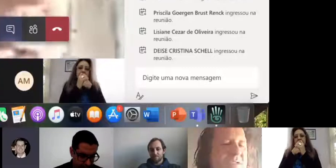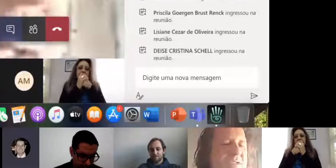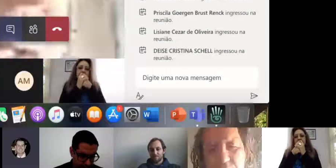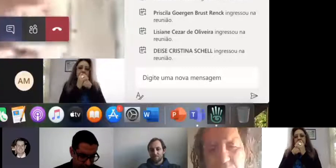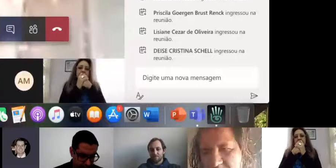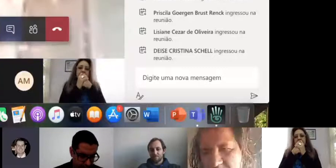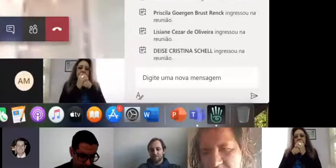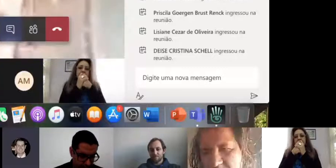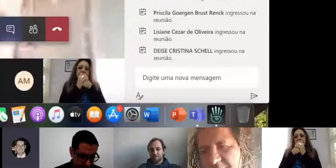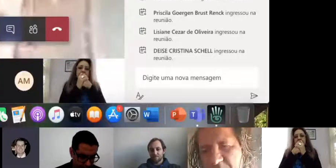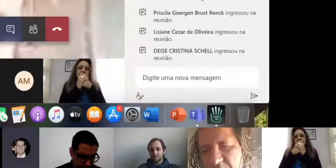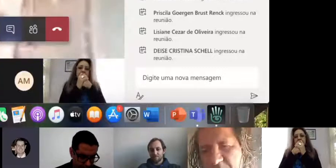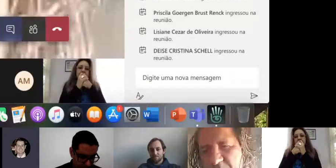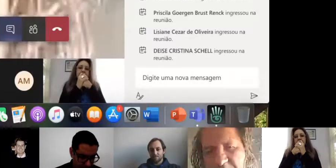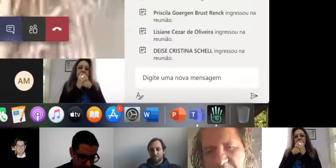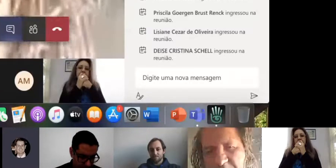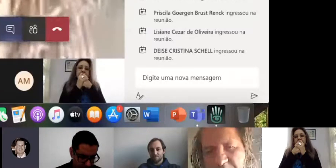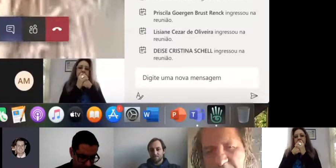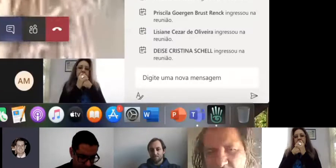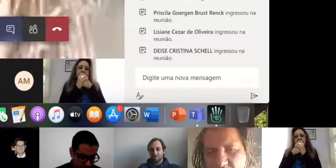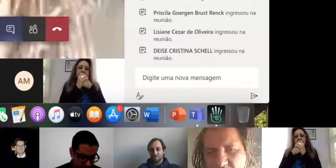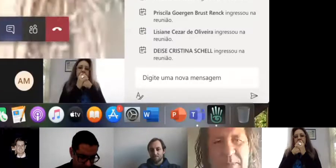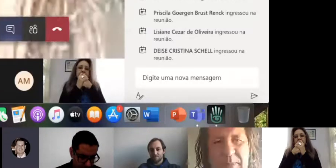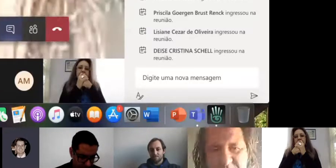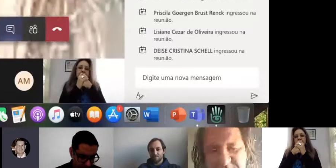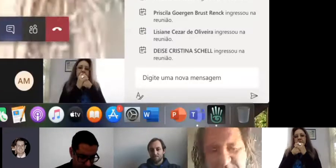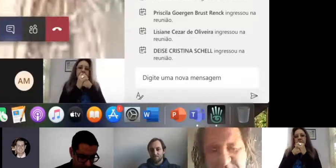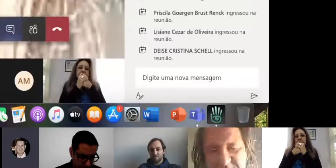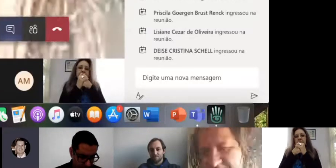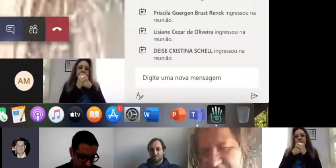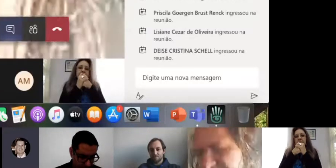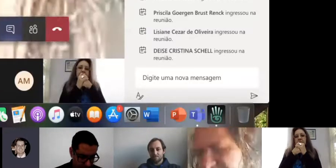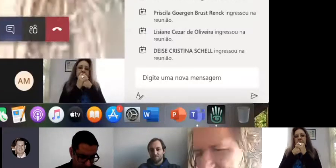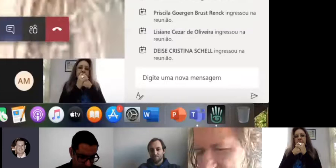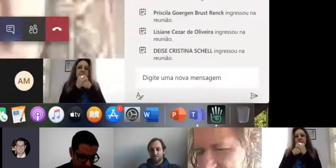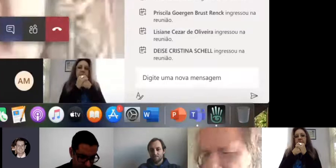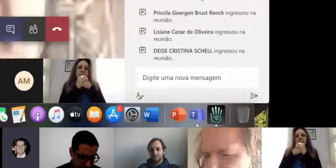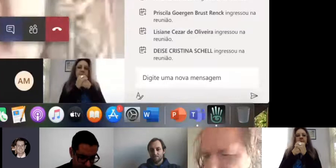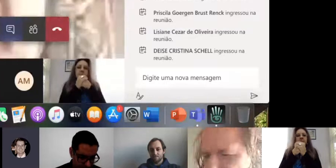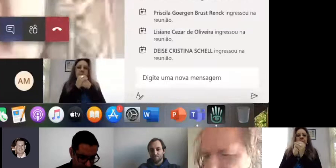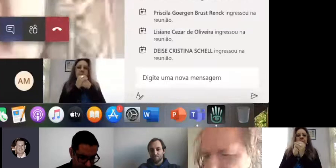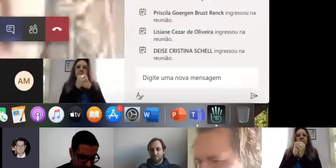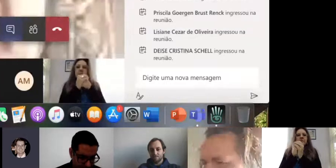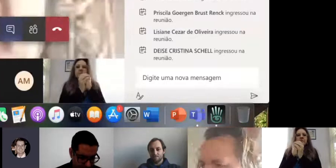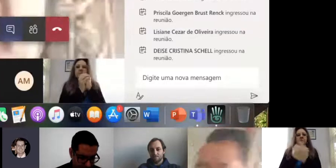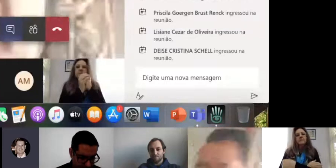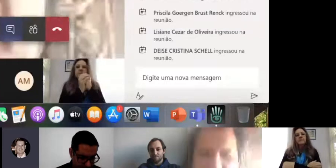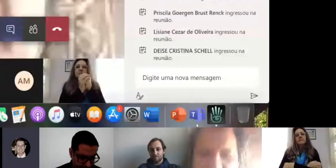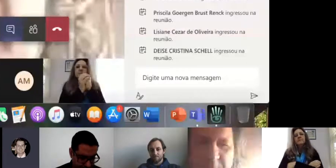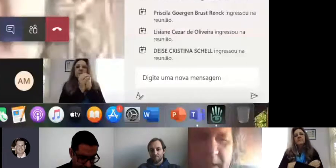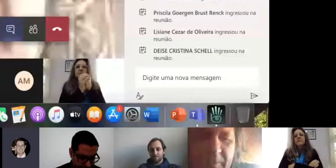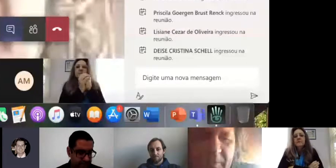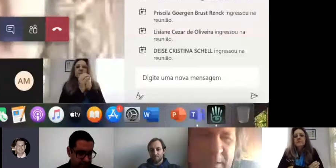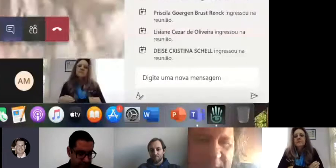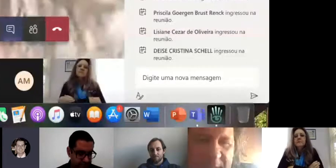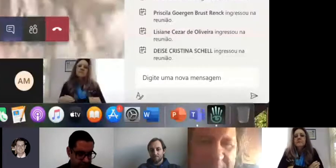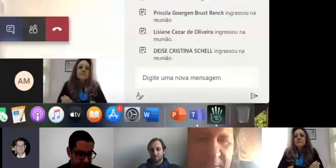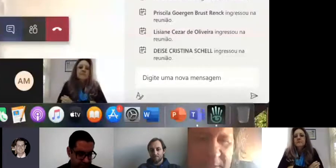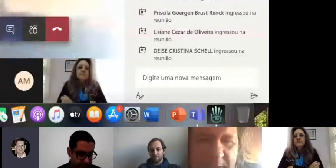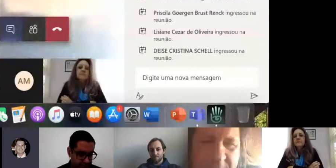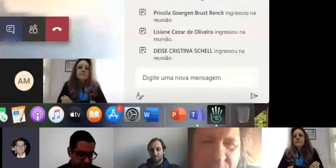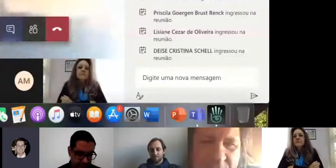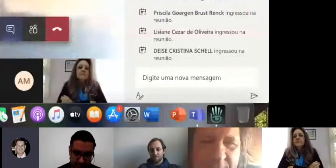O segundo é a própria pandemia, né? Como a pandemia está, o que podemos nos